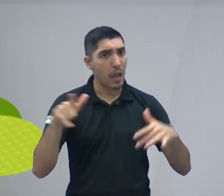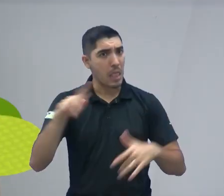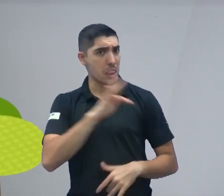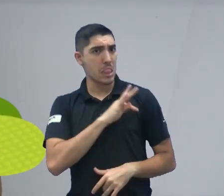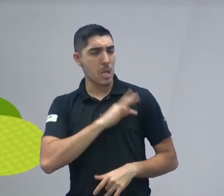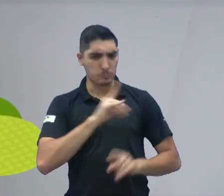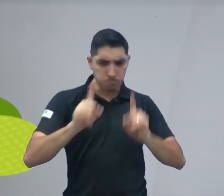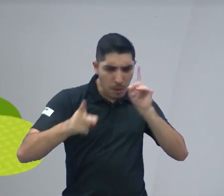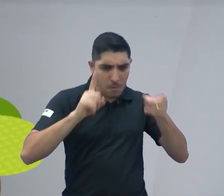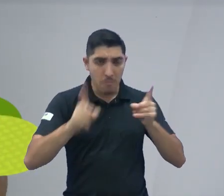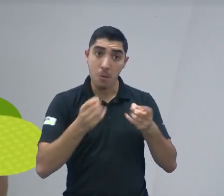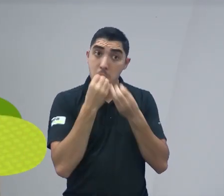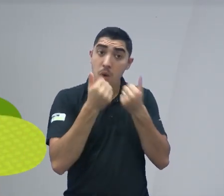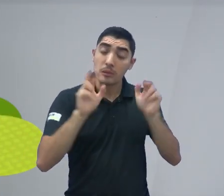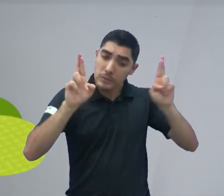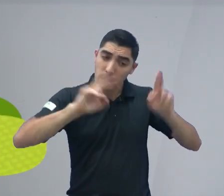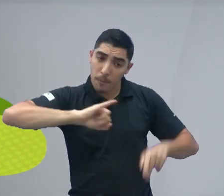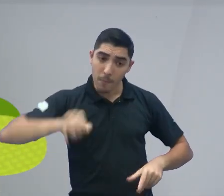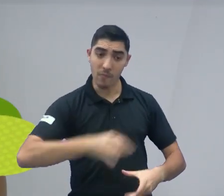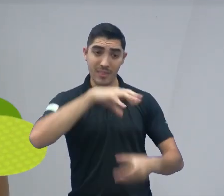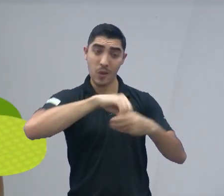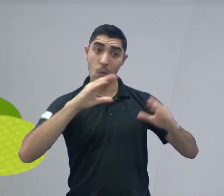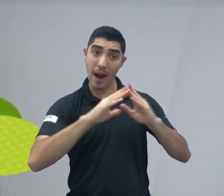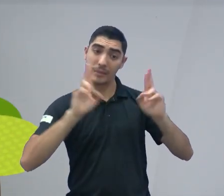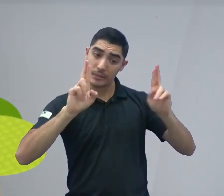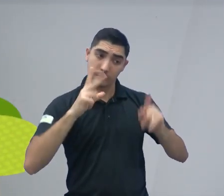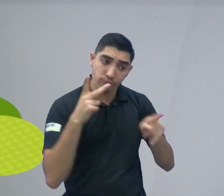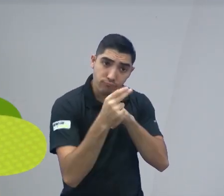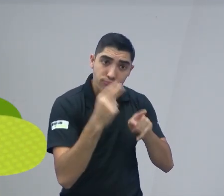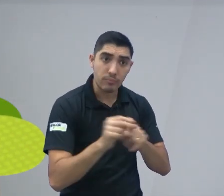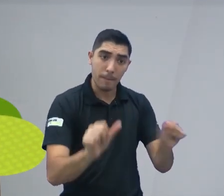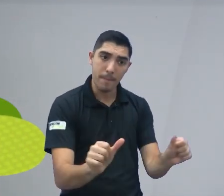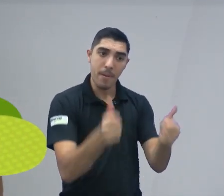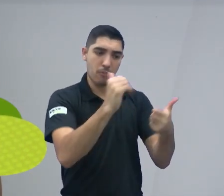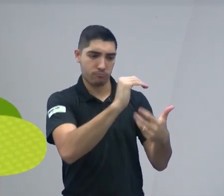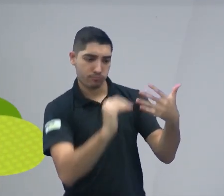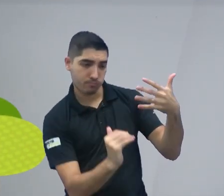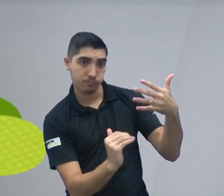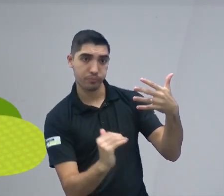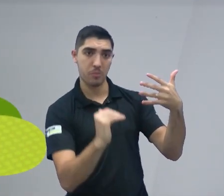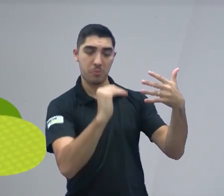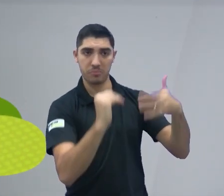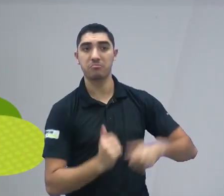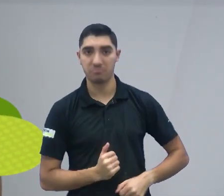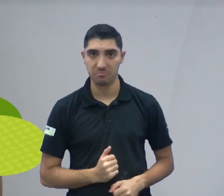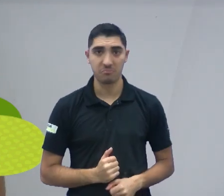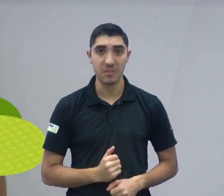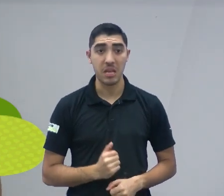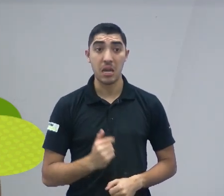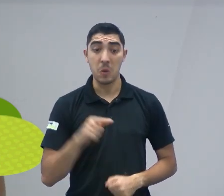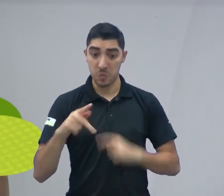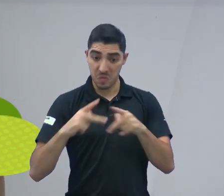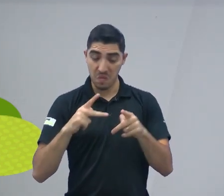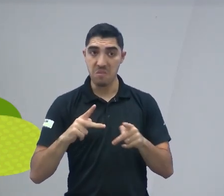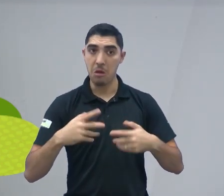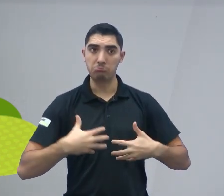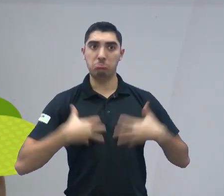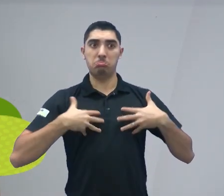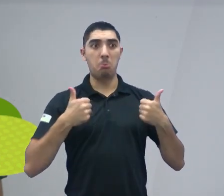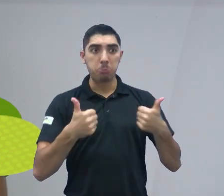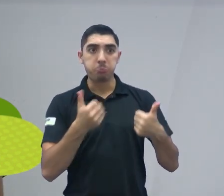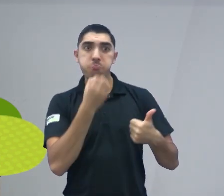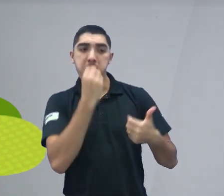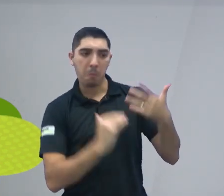de casa para o São José melhorar cada vez mais sua classificação nesse NBB que promete, hein? O São José animou com essa classificação para o Super 8, com essa